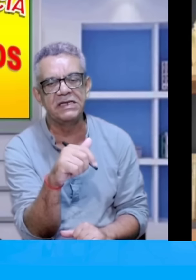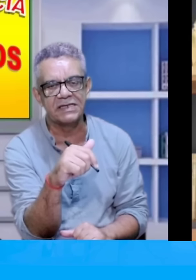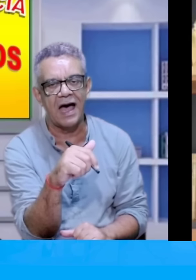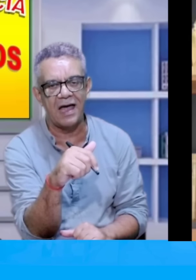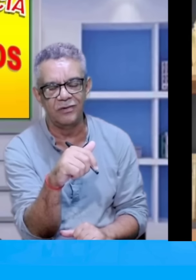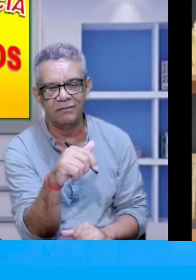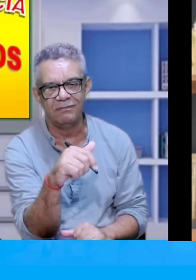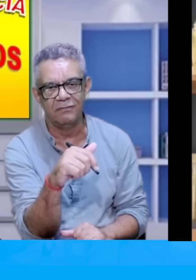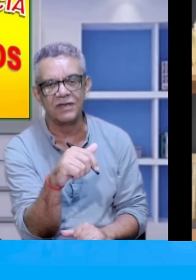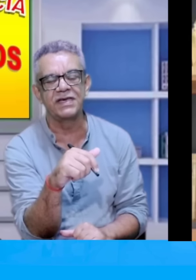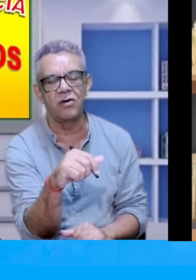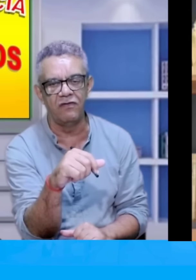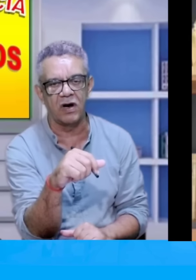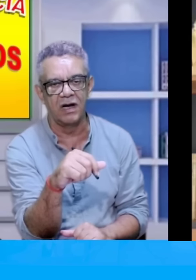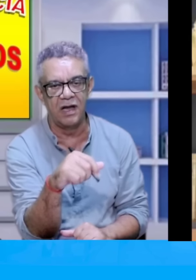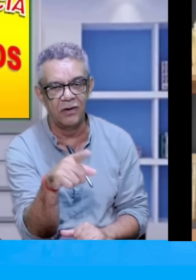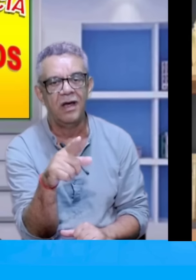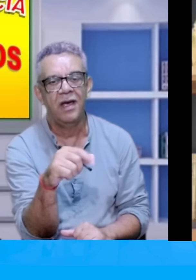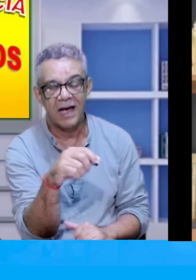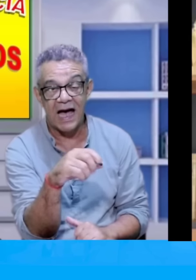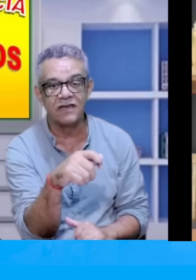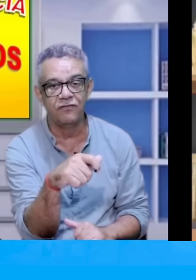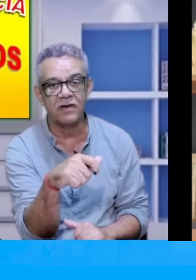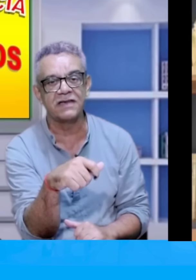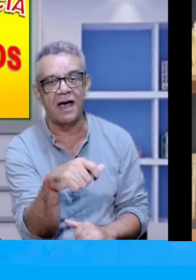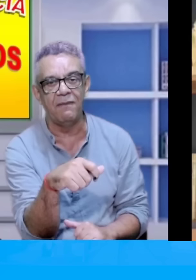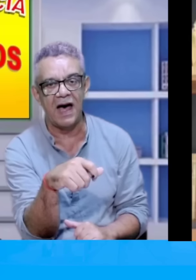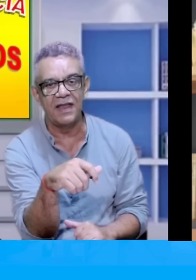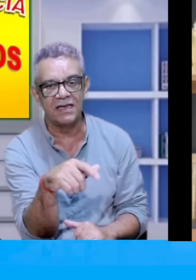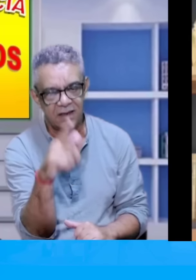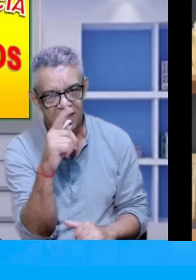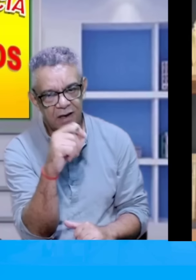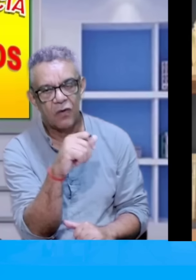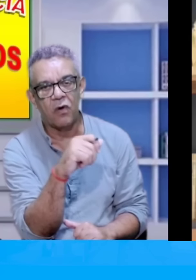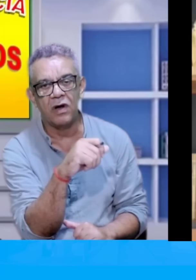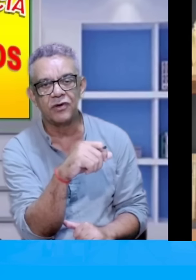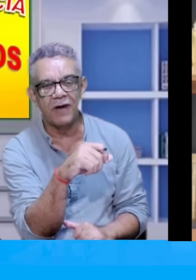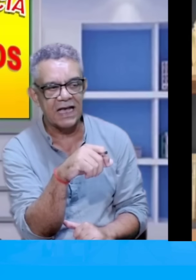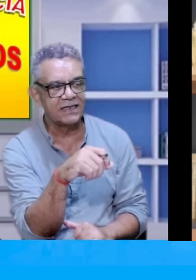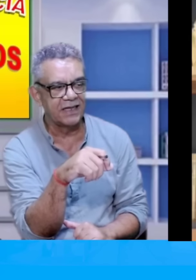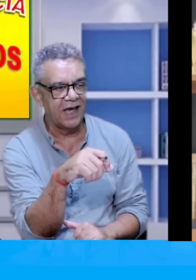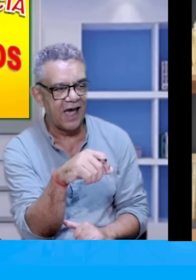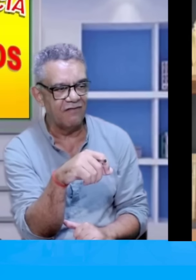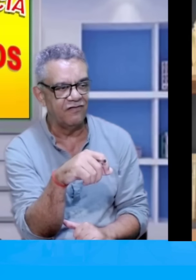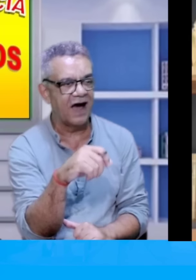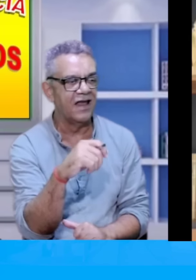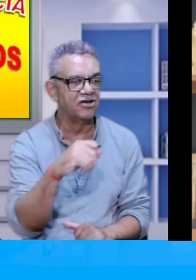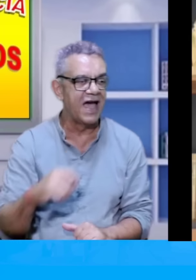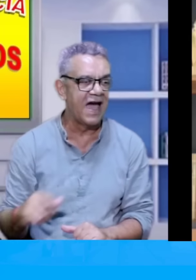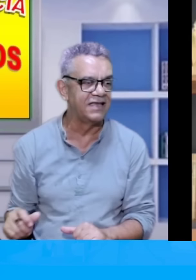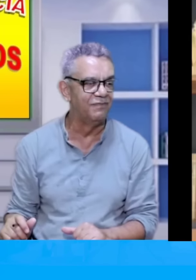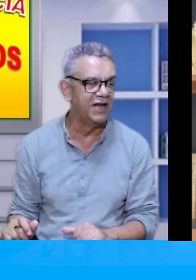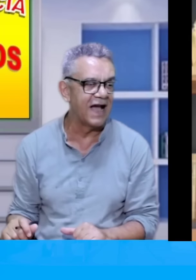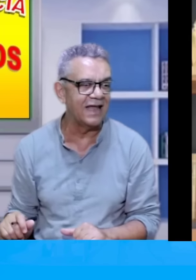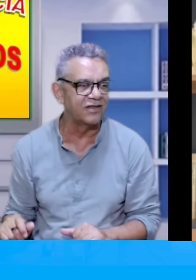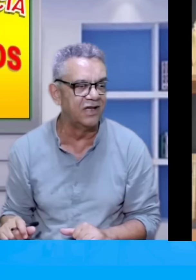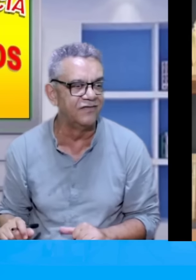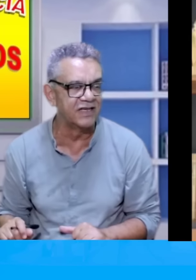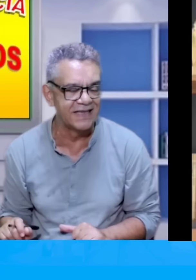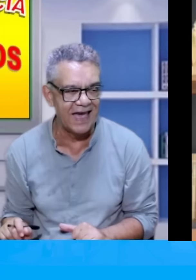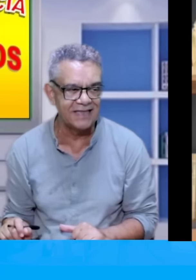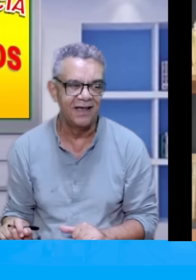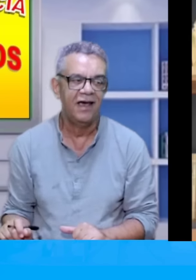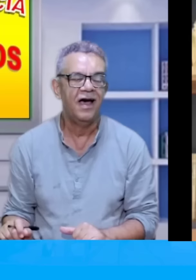golpe de Estado. Você convocando as Forças Armadas contra o STF. Valeu, gente. Obrigado a